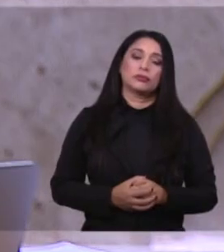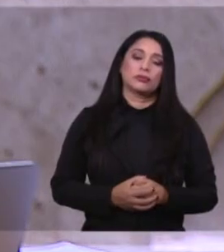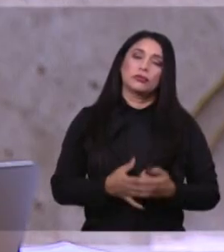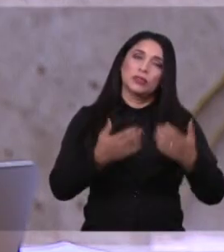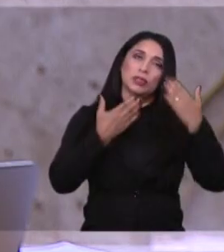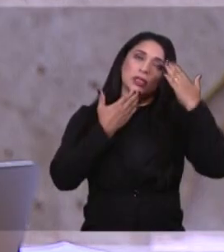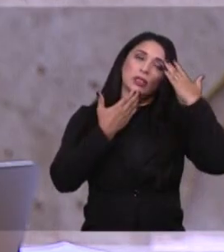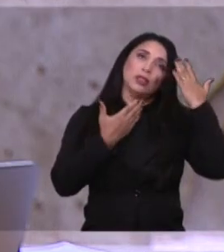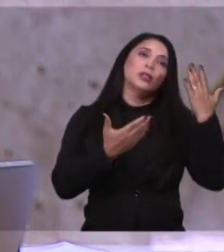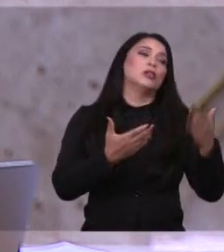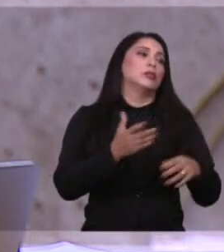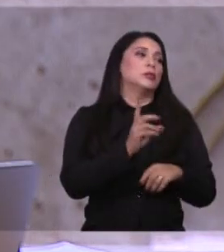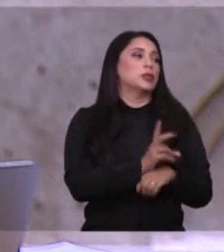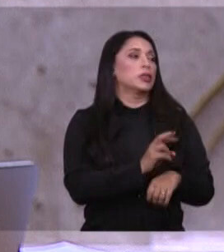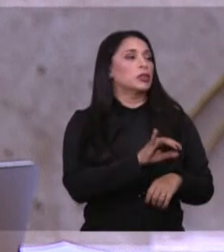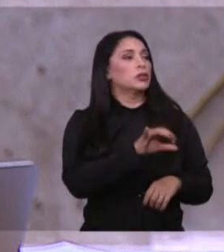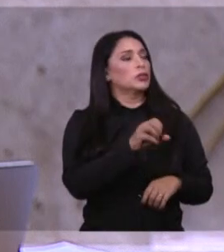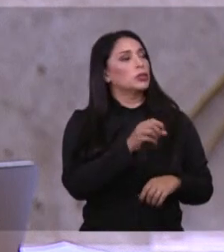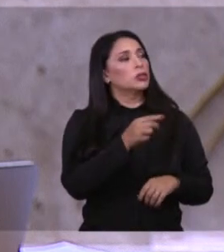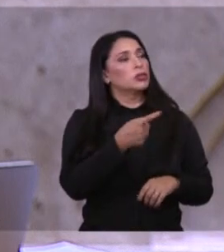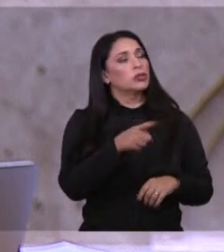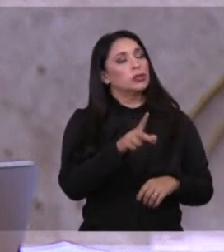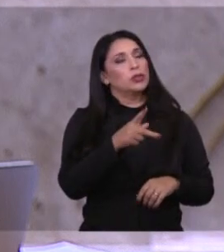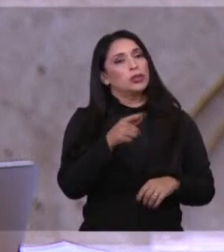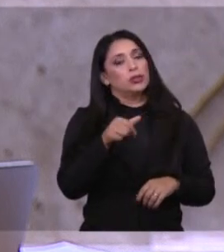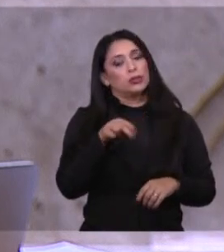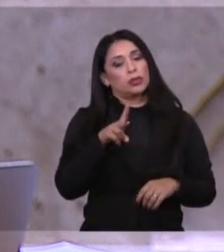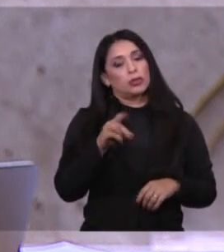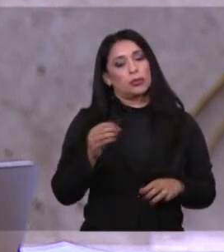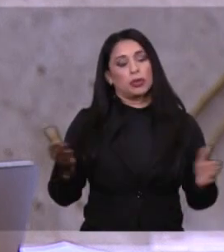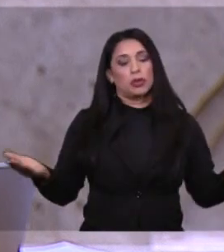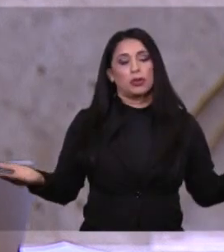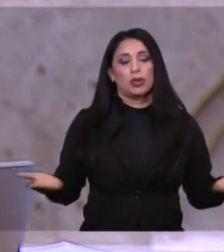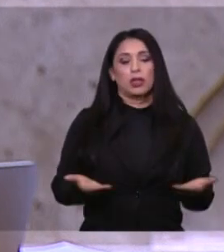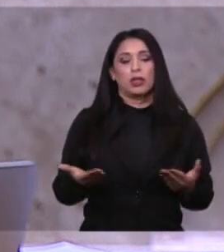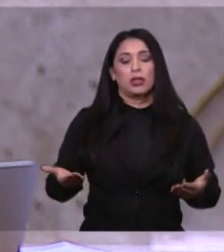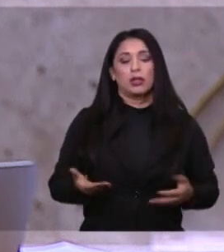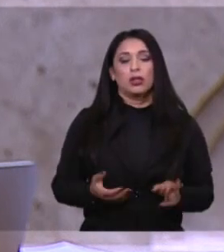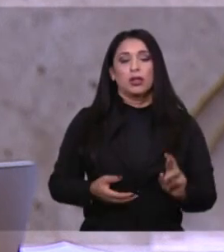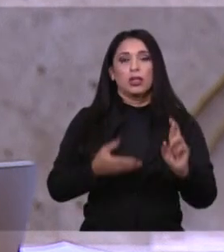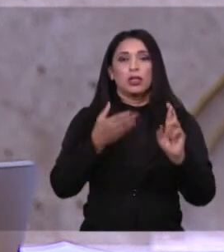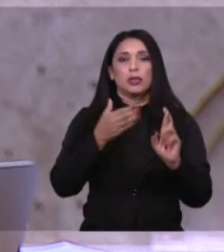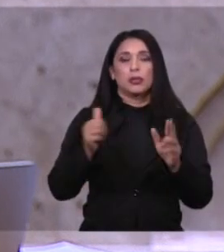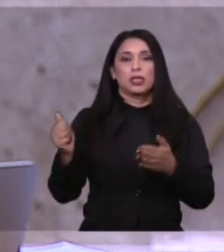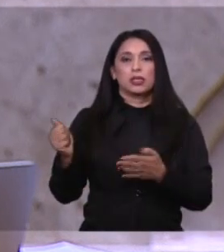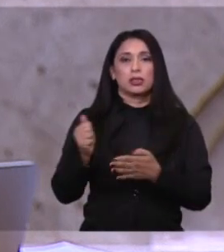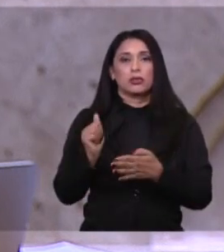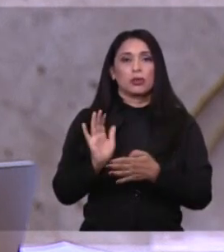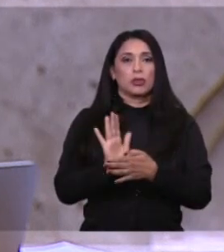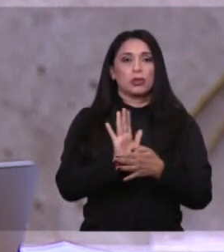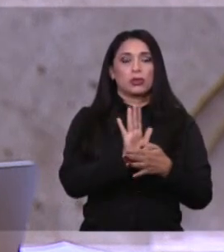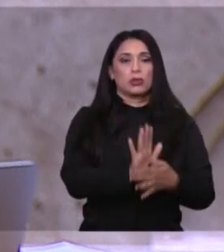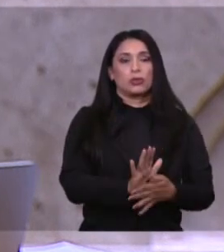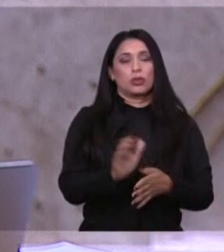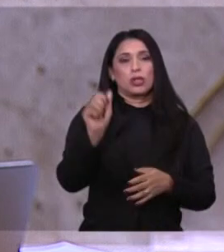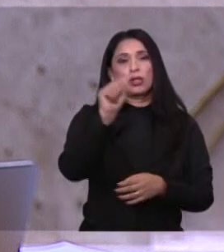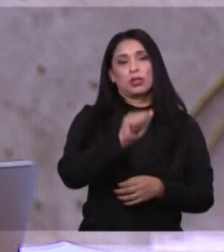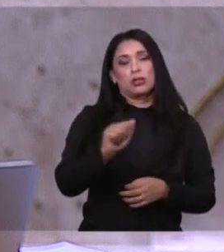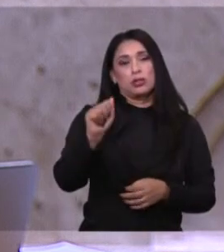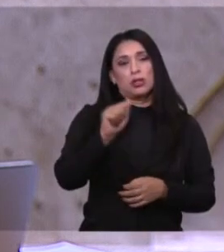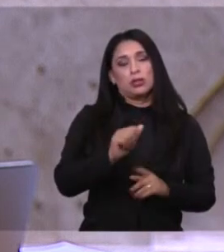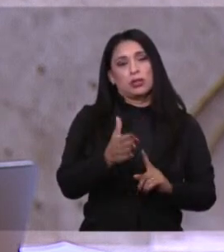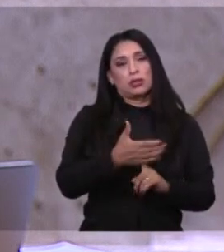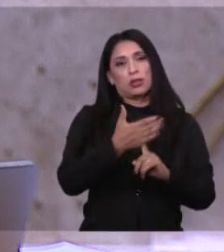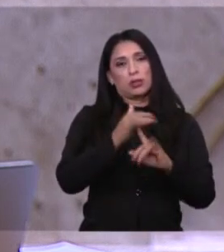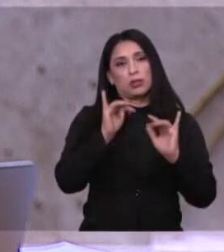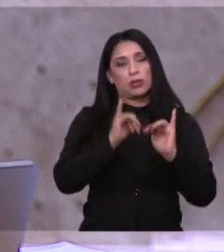Muito obrigado, doutor João Paulo Faruque de Almeida Melo. Agora falará, pelo Amicus Curiae, Associação Brasileira das Empresas de